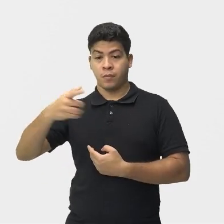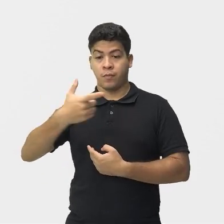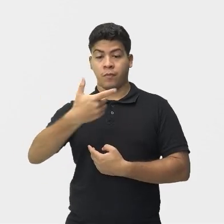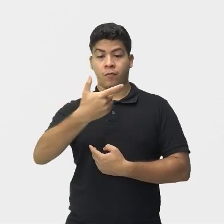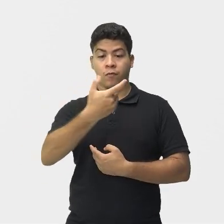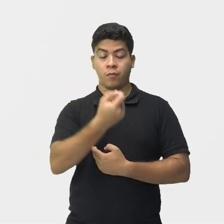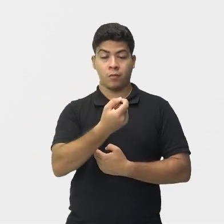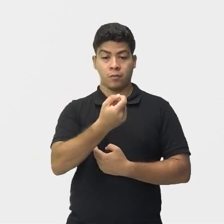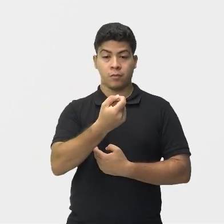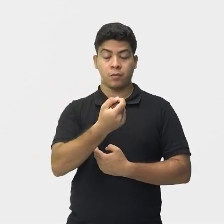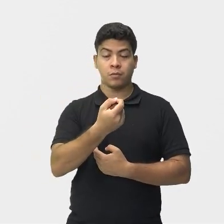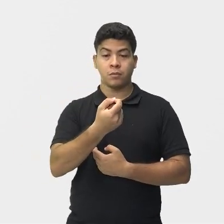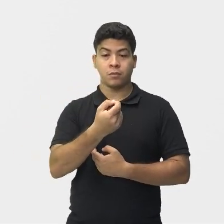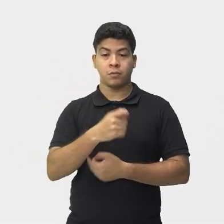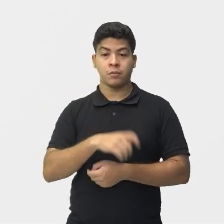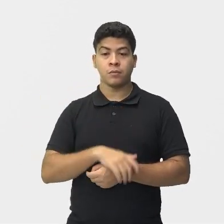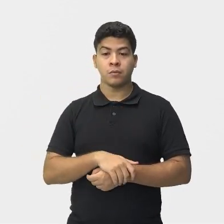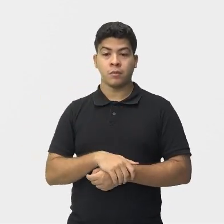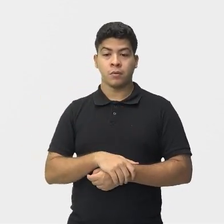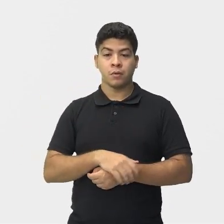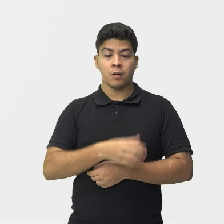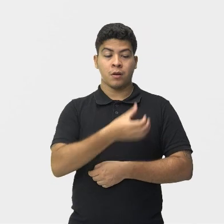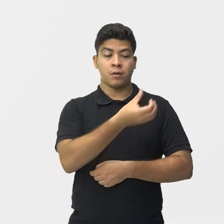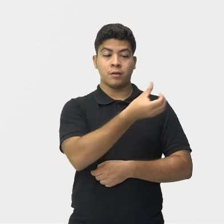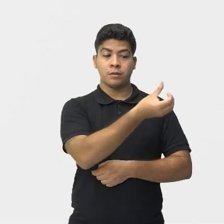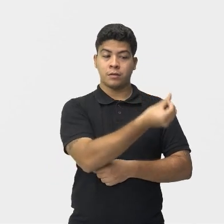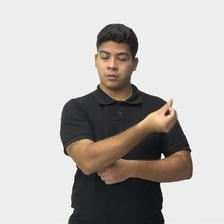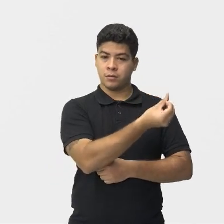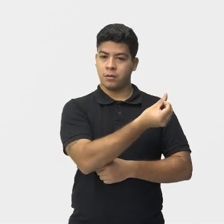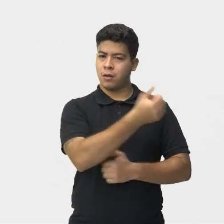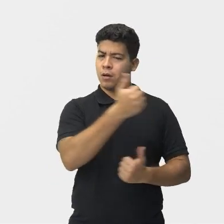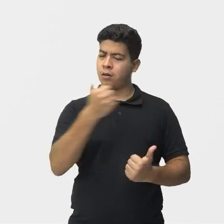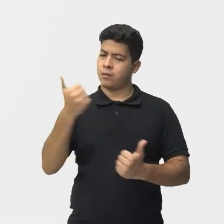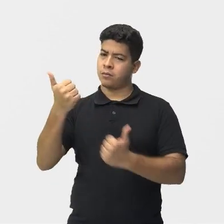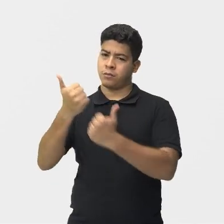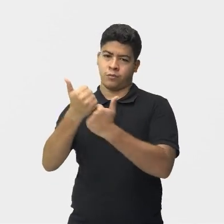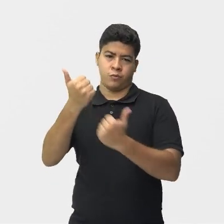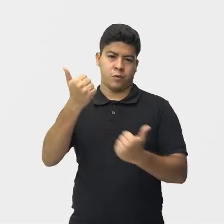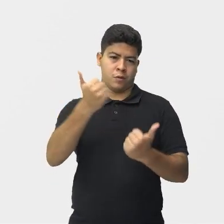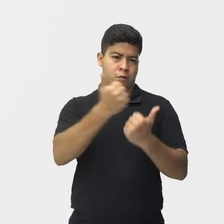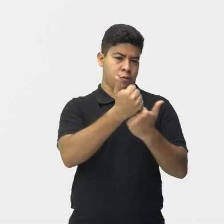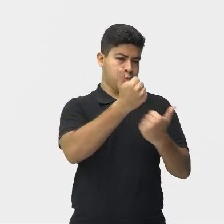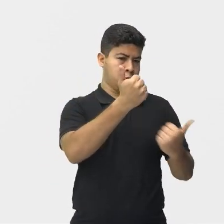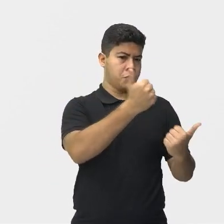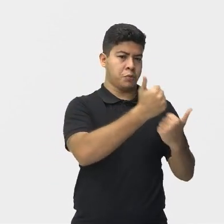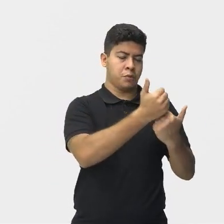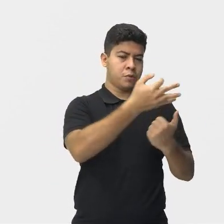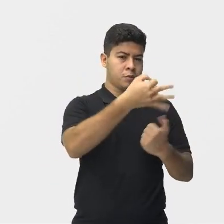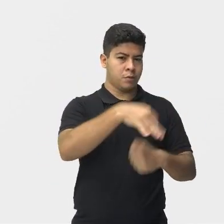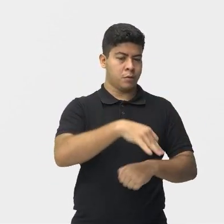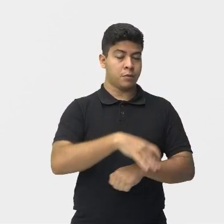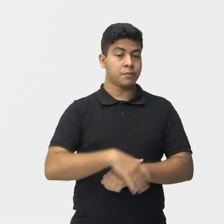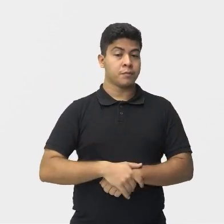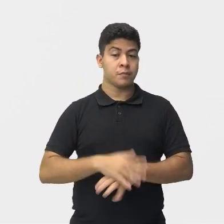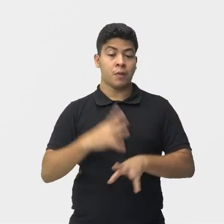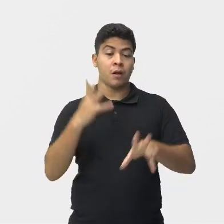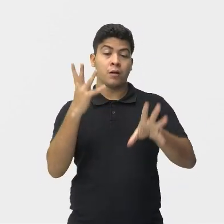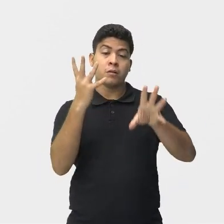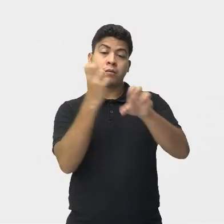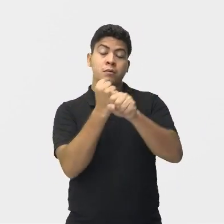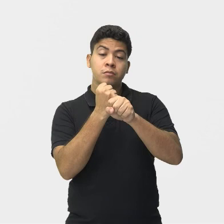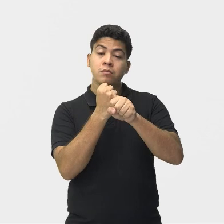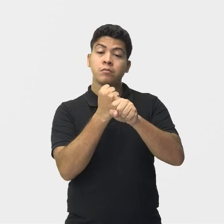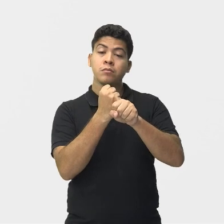o valor da altura vale 6, e esse 2 é da fórmula, né, que tem que ser dividido por 2. Então, veja, quando a gente faz a conta aqui,